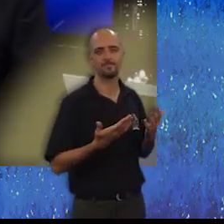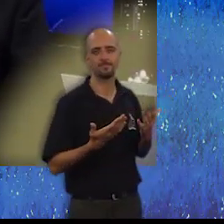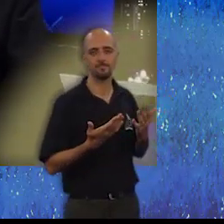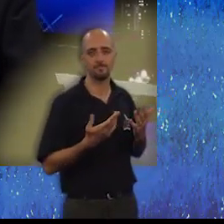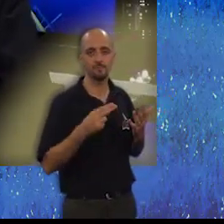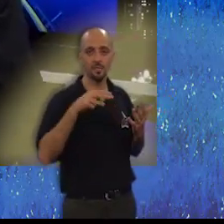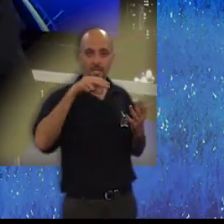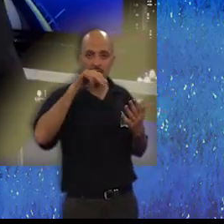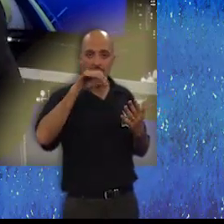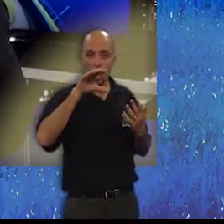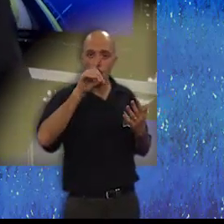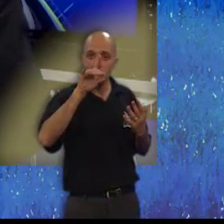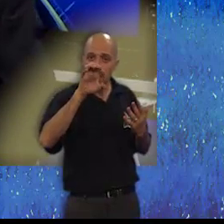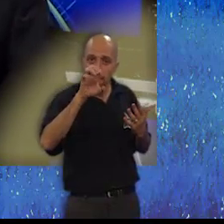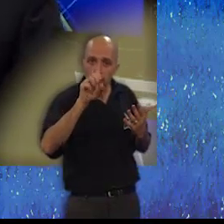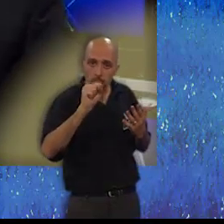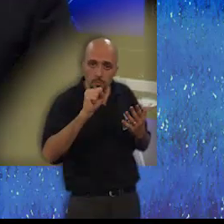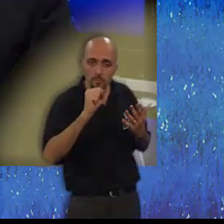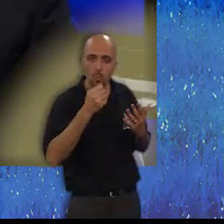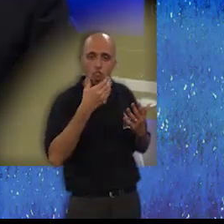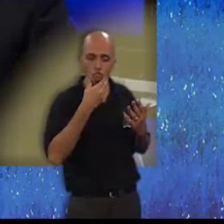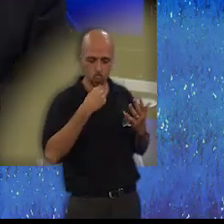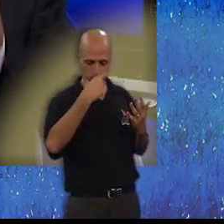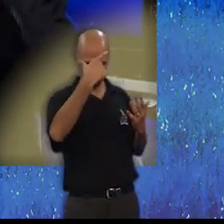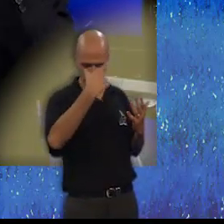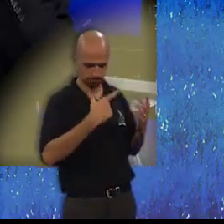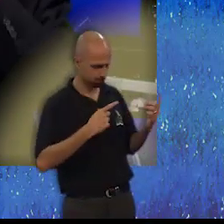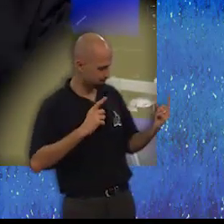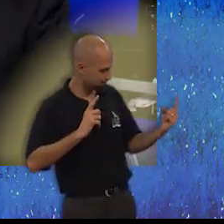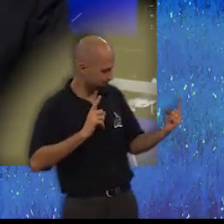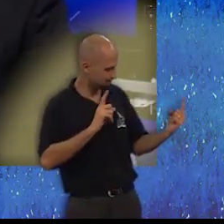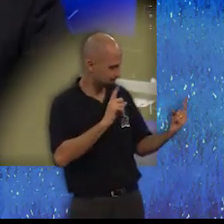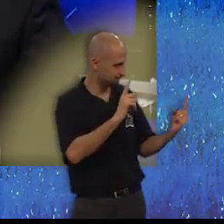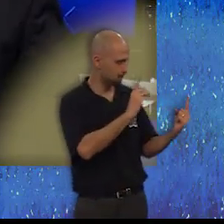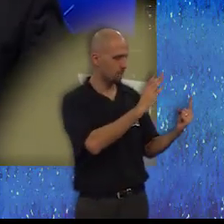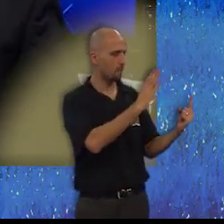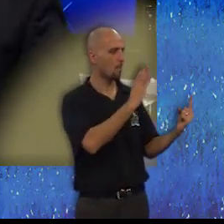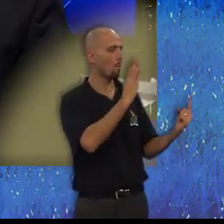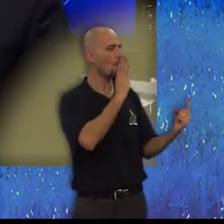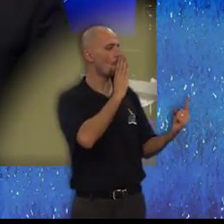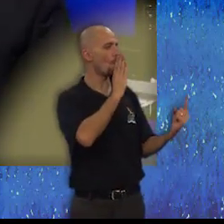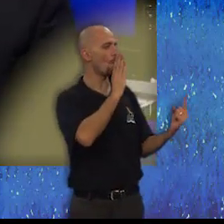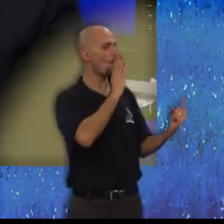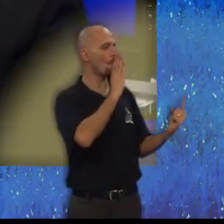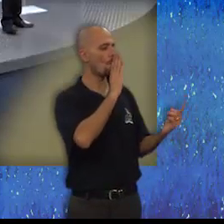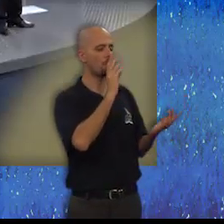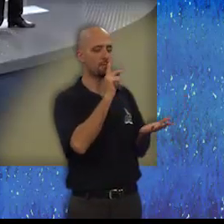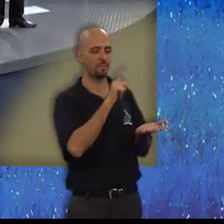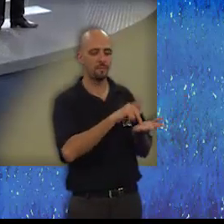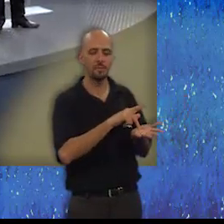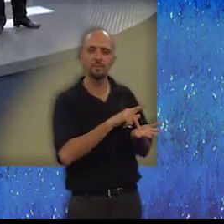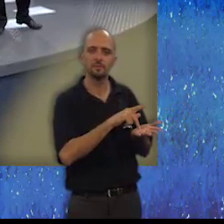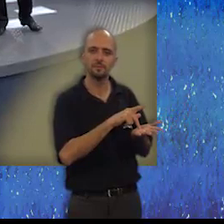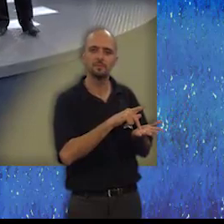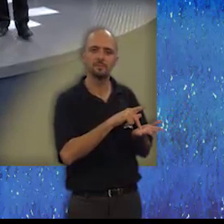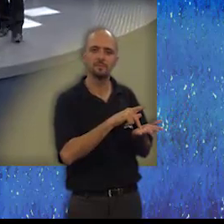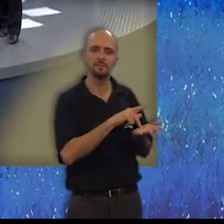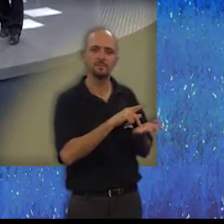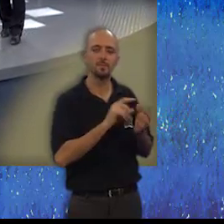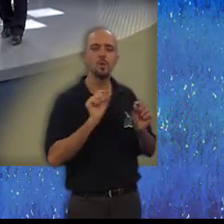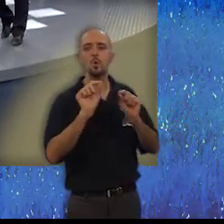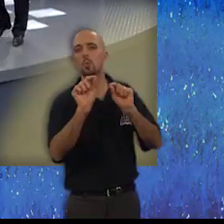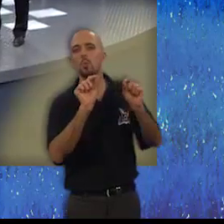não falou o que ele gostaria de falar, o que ele precisava falar, ele não falou. O